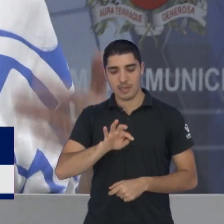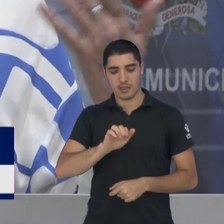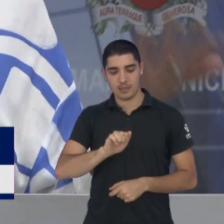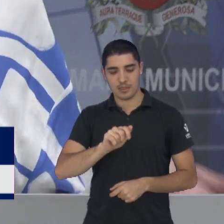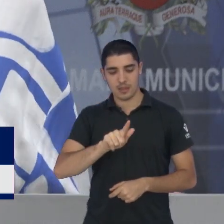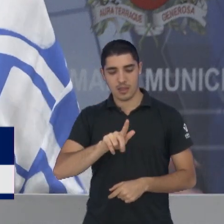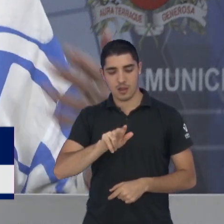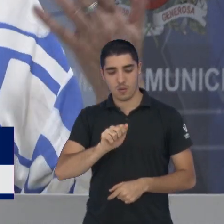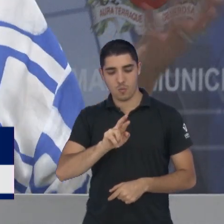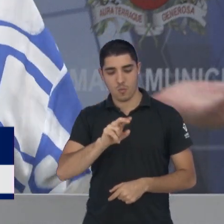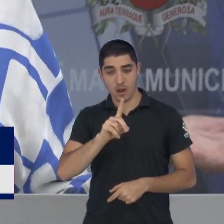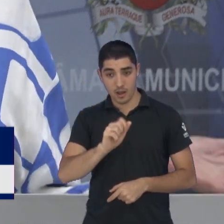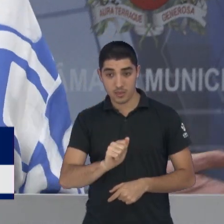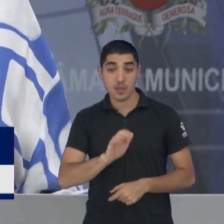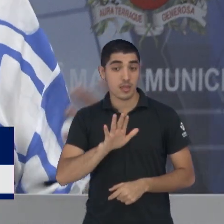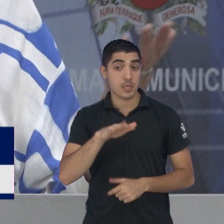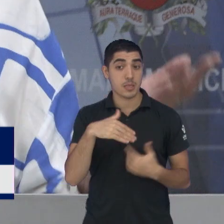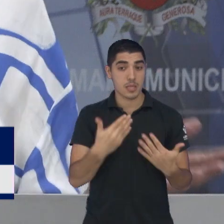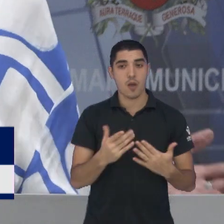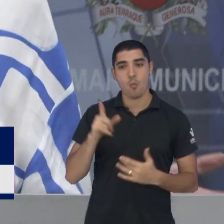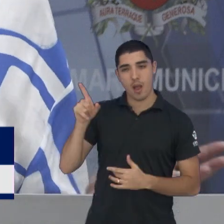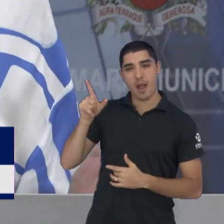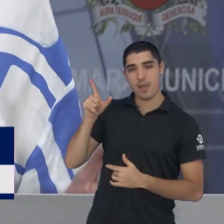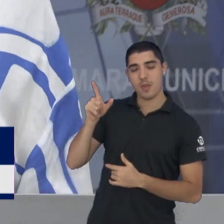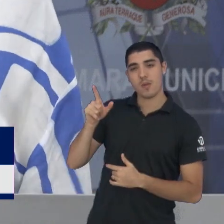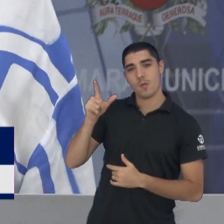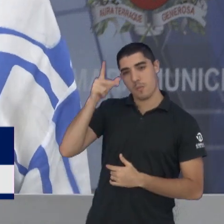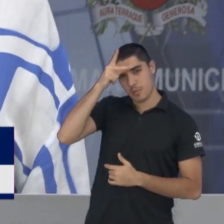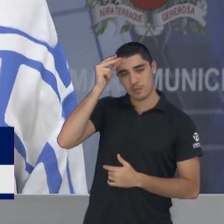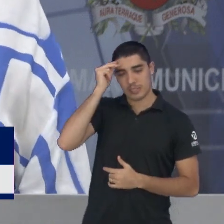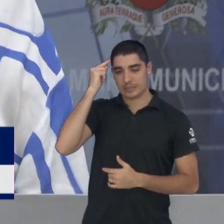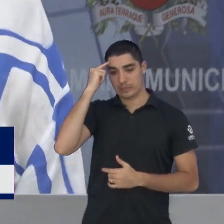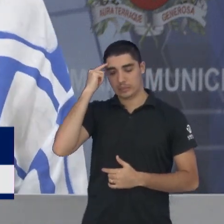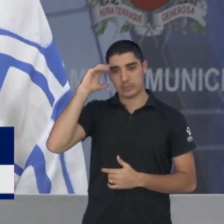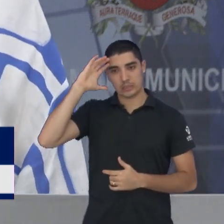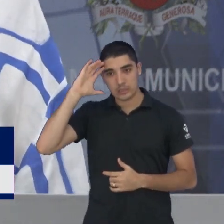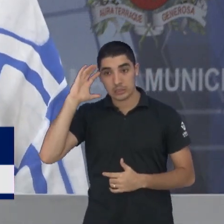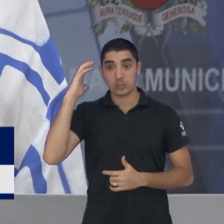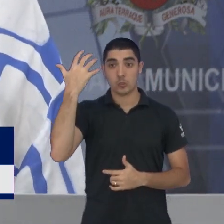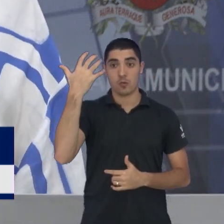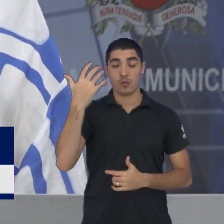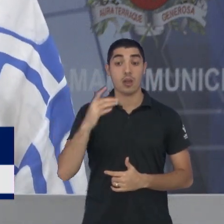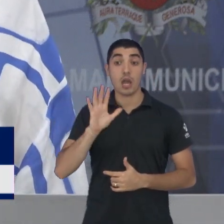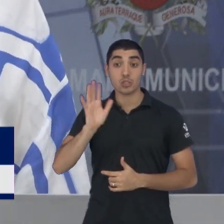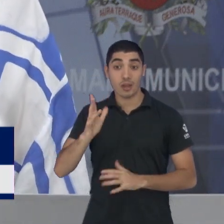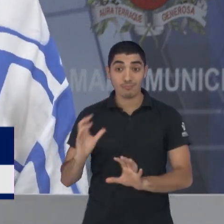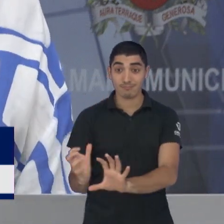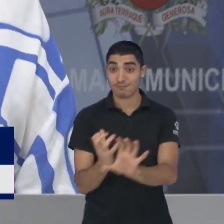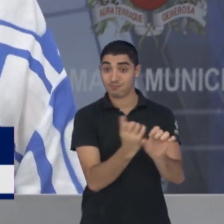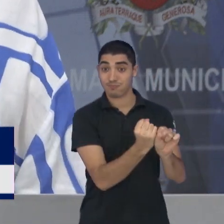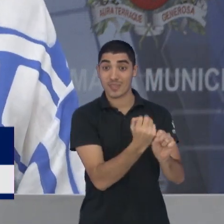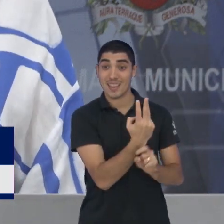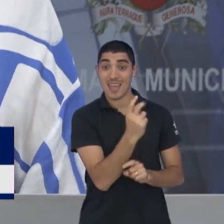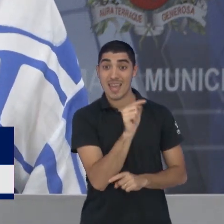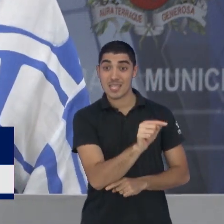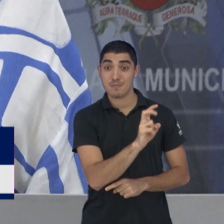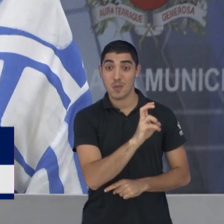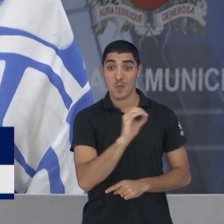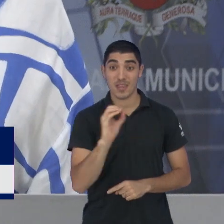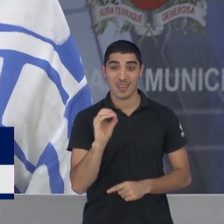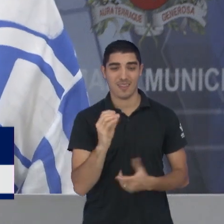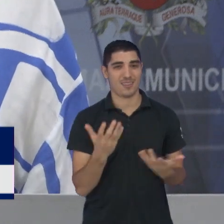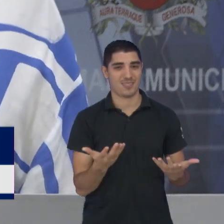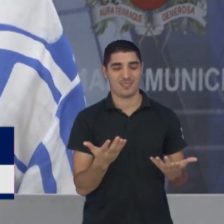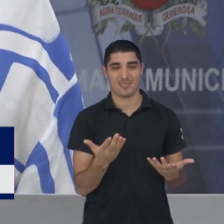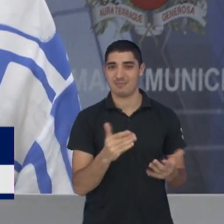Então, provavelmente, o prefeito resolveu tomar alguma atitude quando nós já estávamos com 3 mil casos. Isso já estava